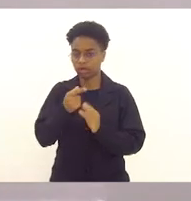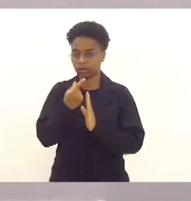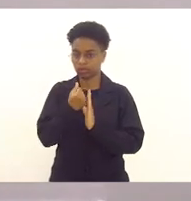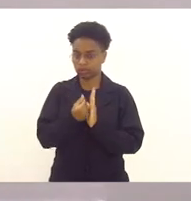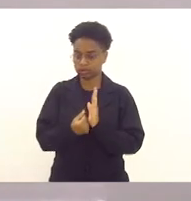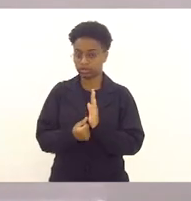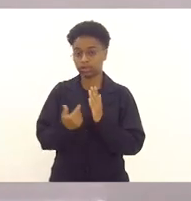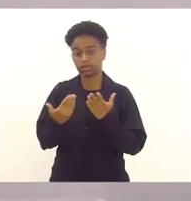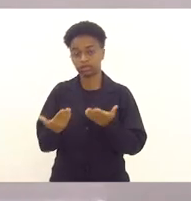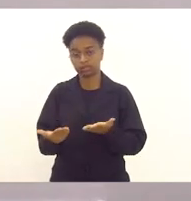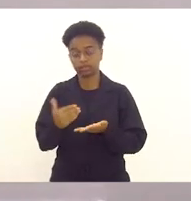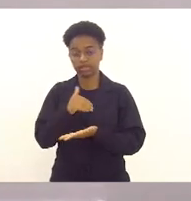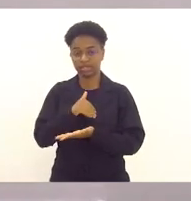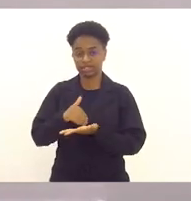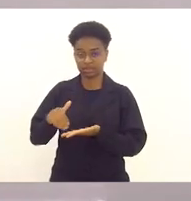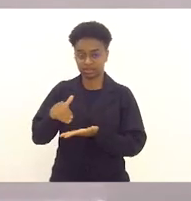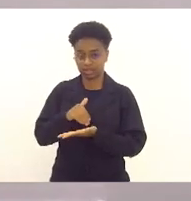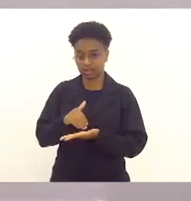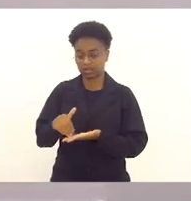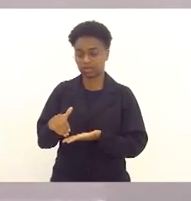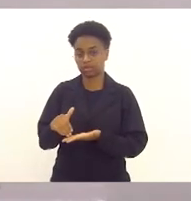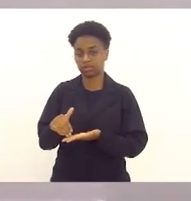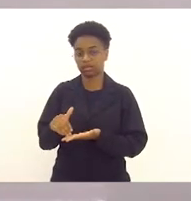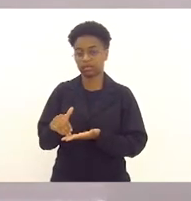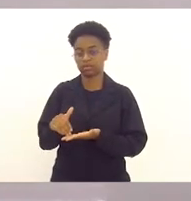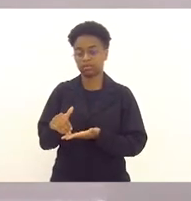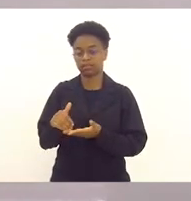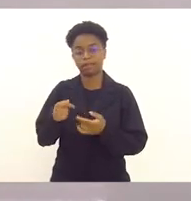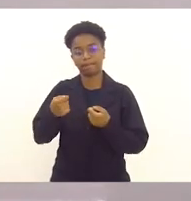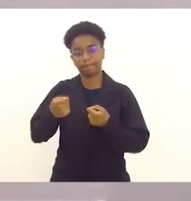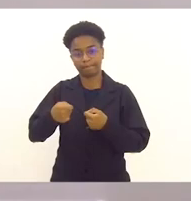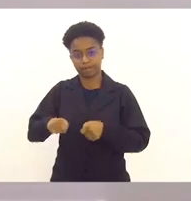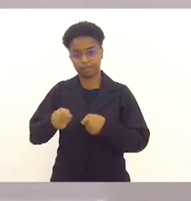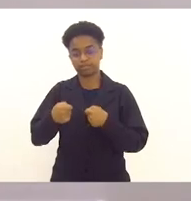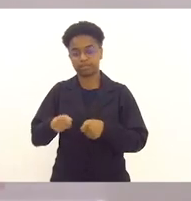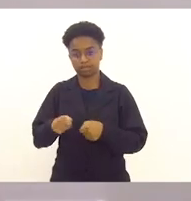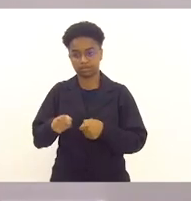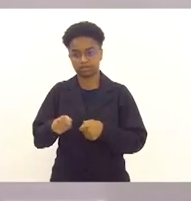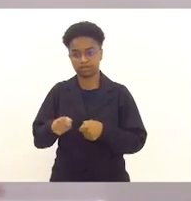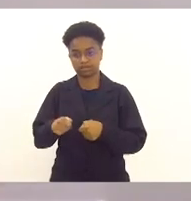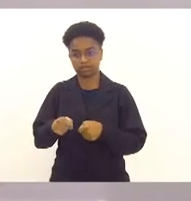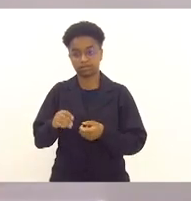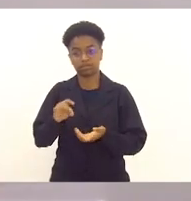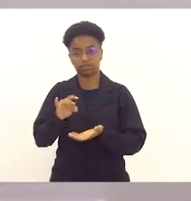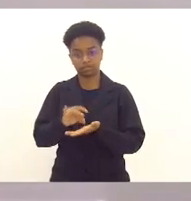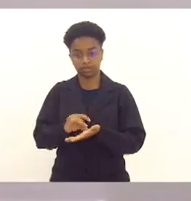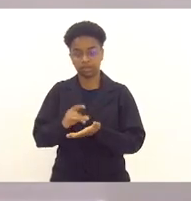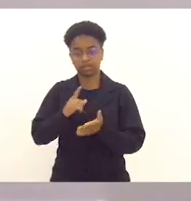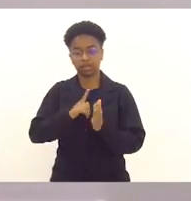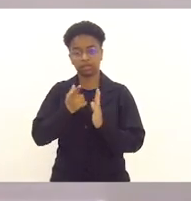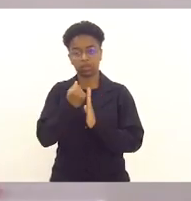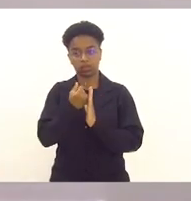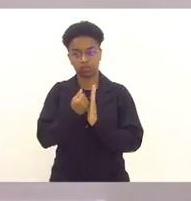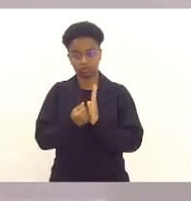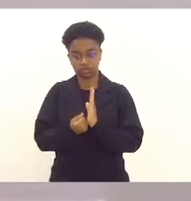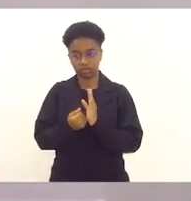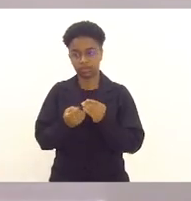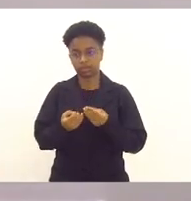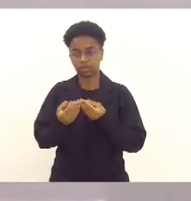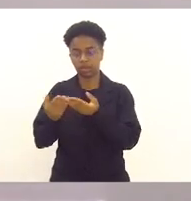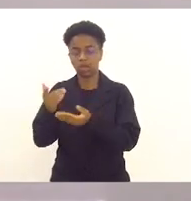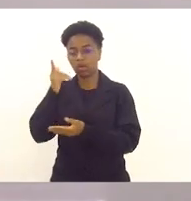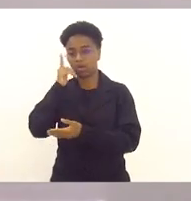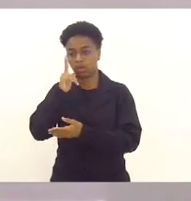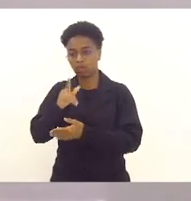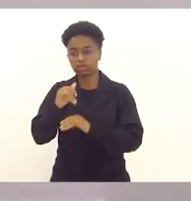uma secretaria que precisa prescindir de um orçamento que Garanta essas